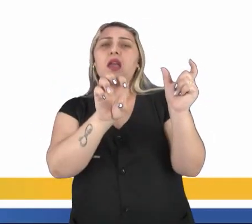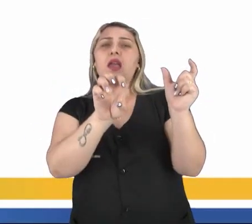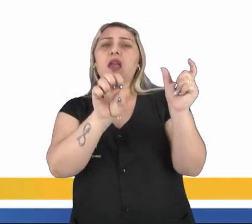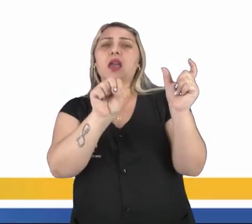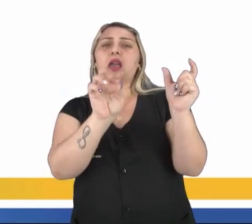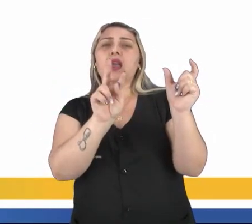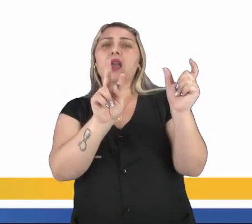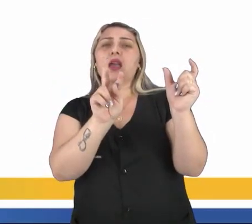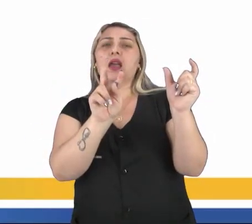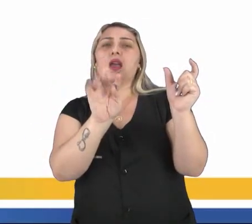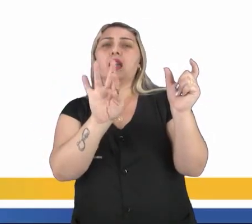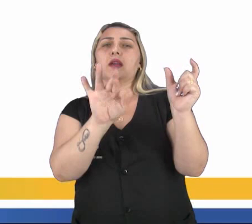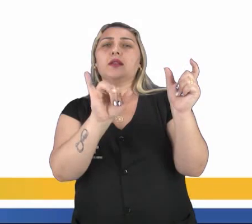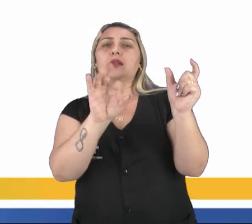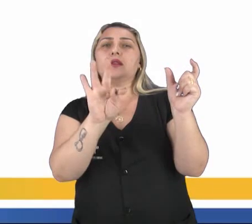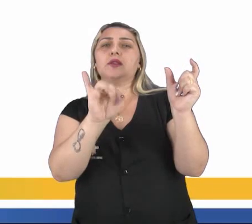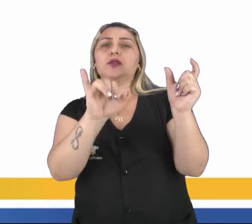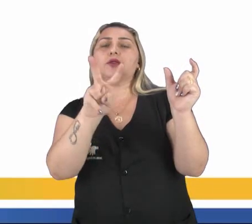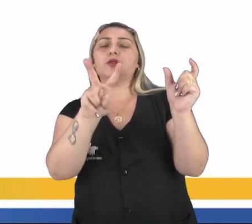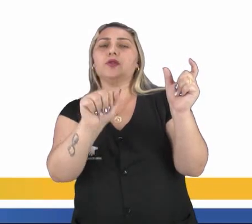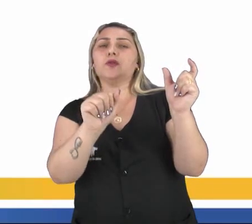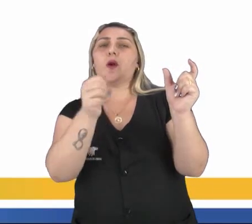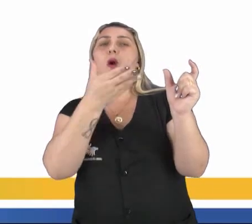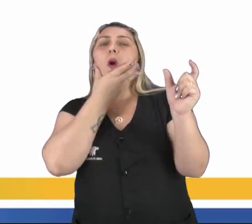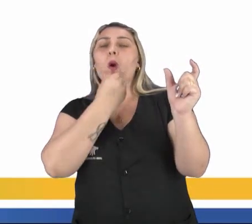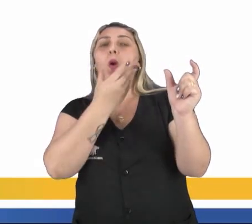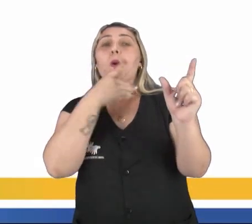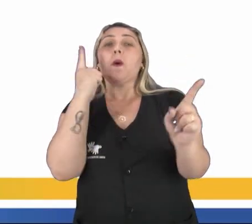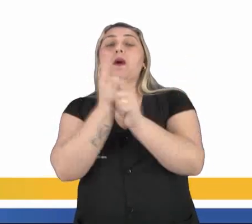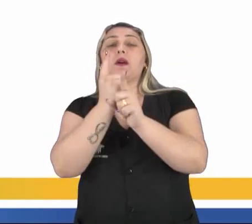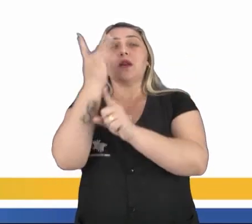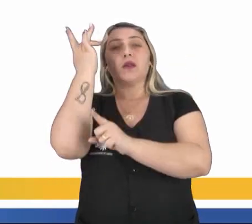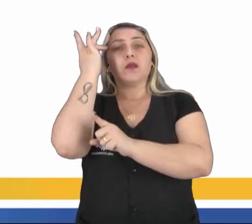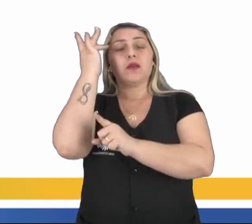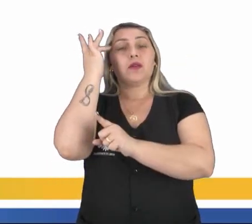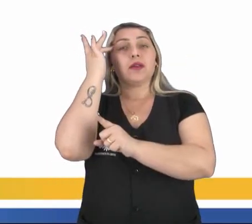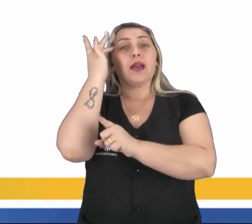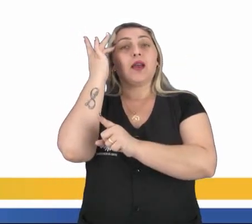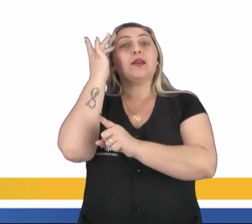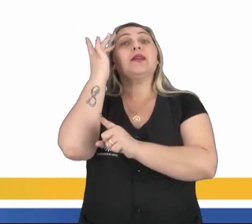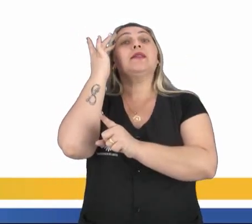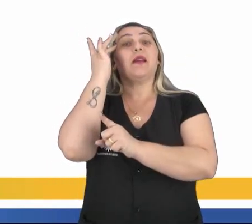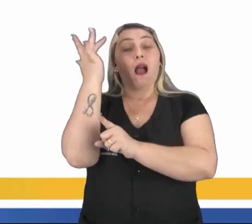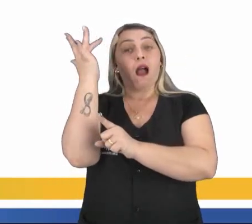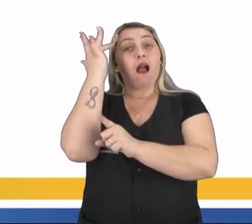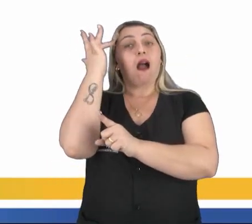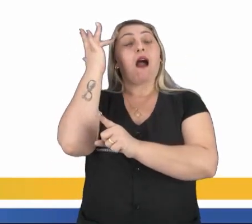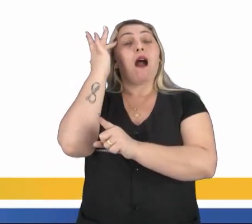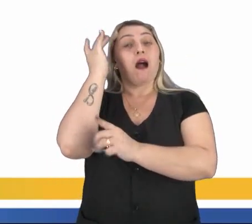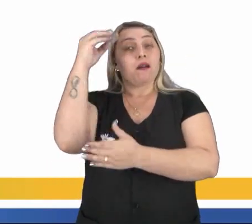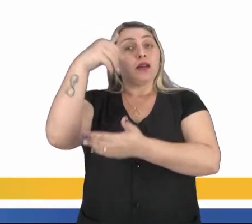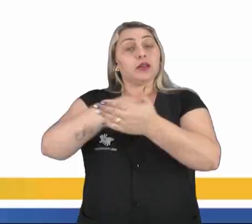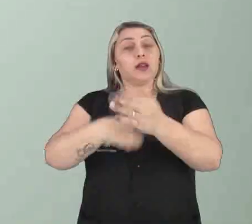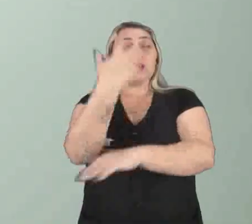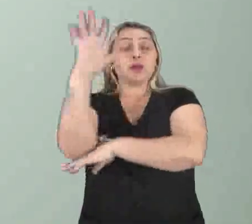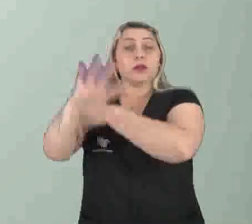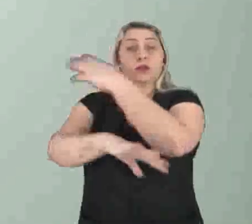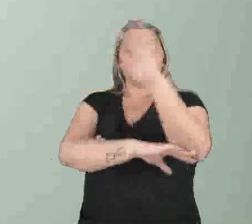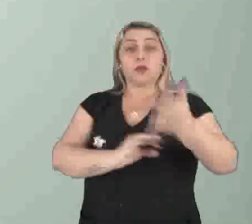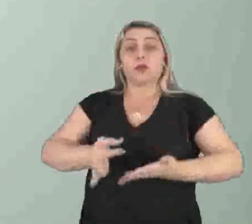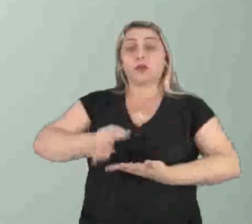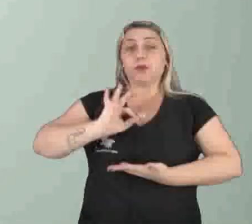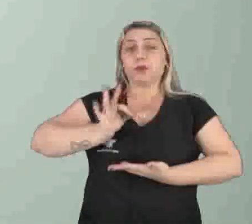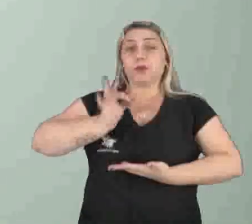Tiraram os homens que se achavam no café. Não eram qualquer homem, eram os que se achavam no café, ou seja, aqueles